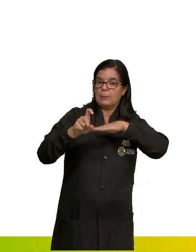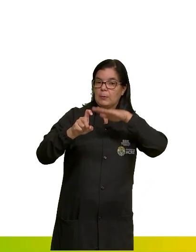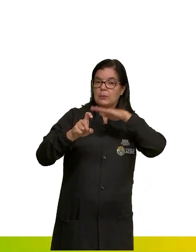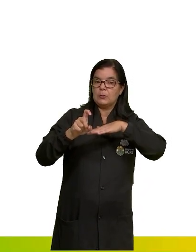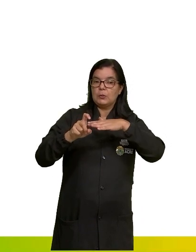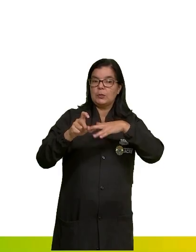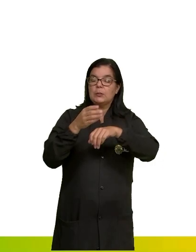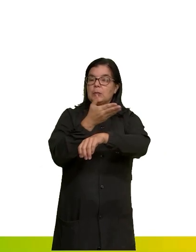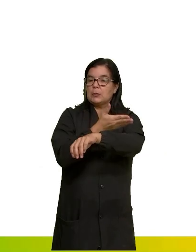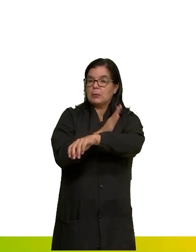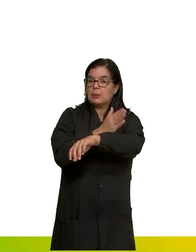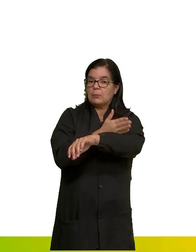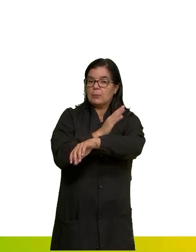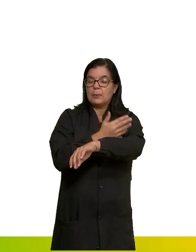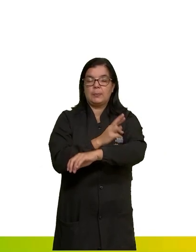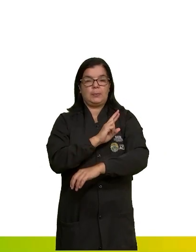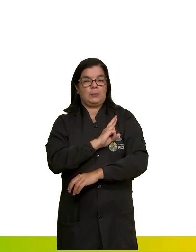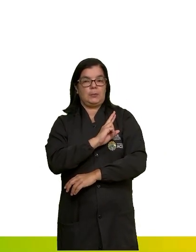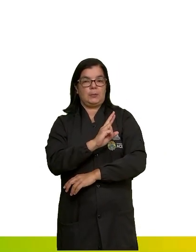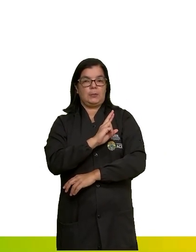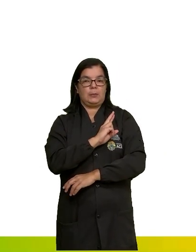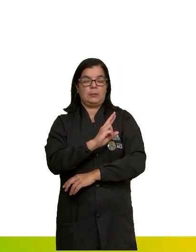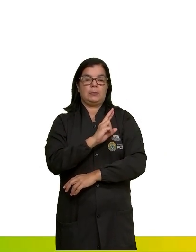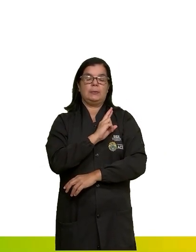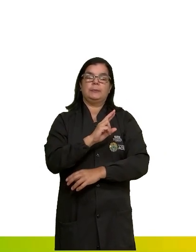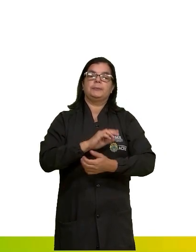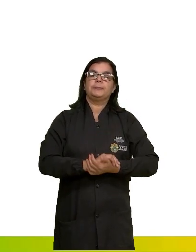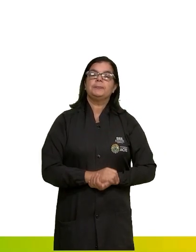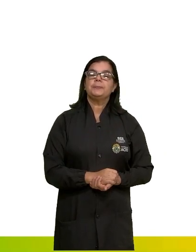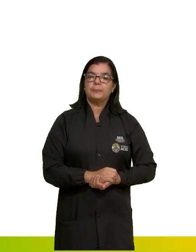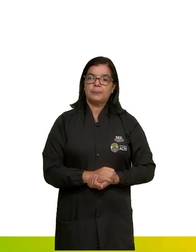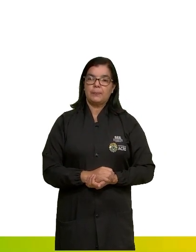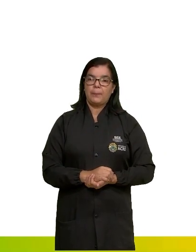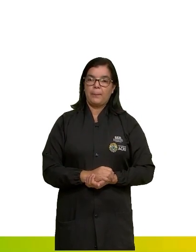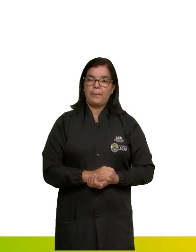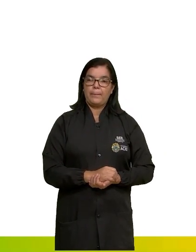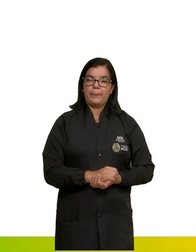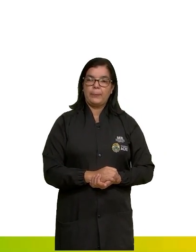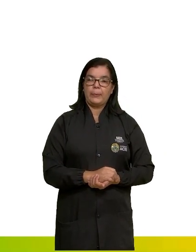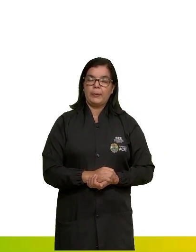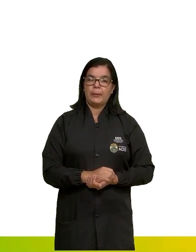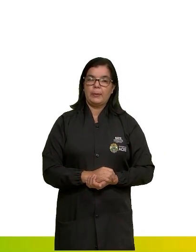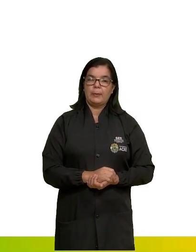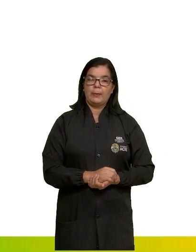a mitologia era uma prática religiosa.